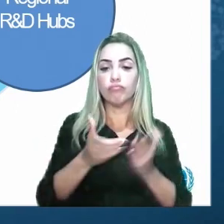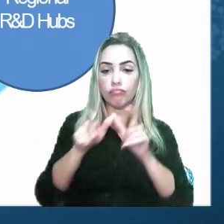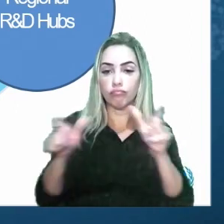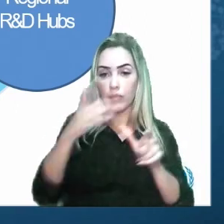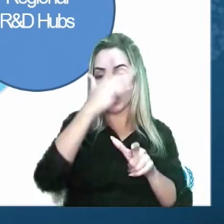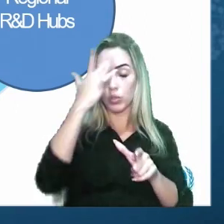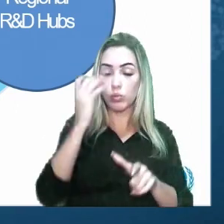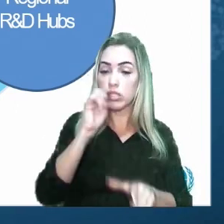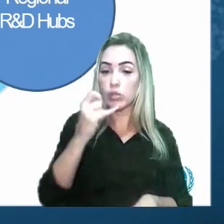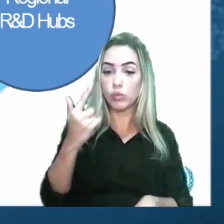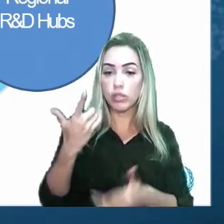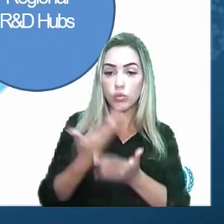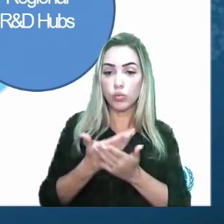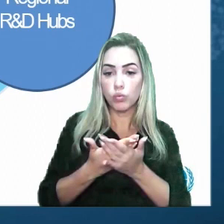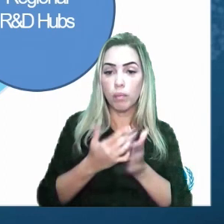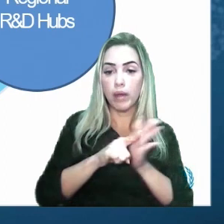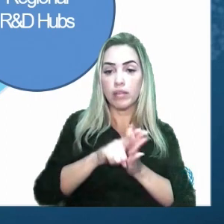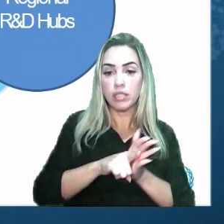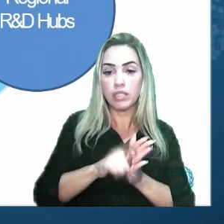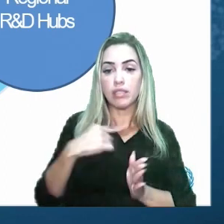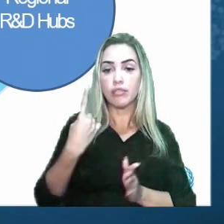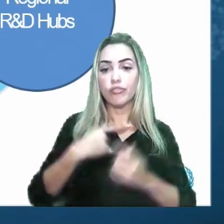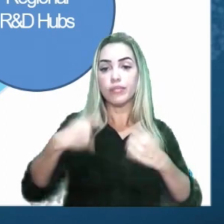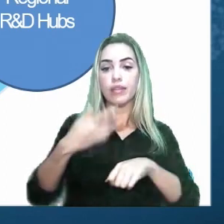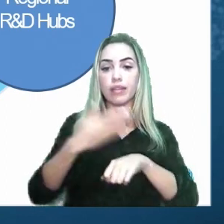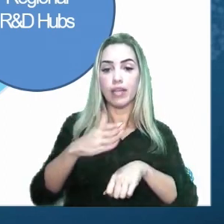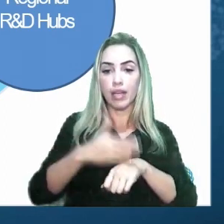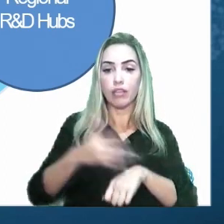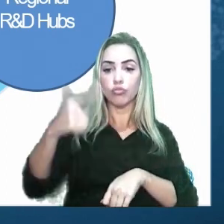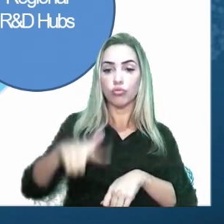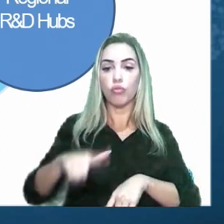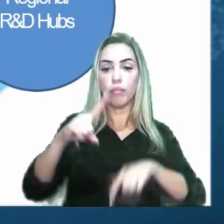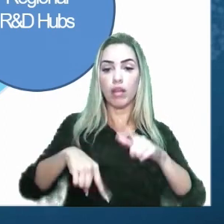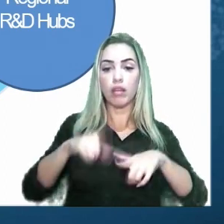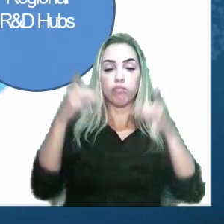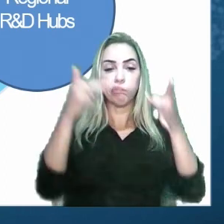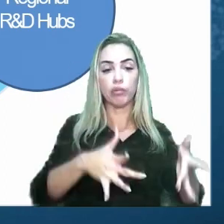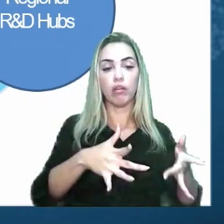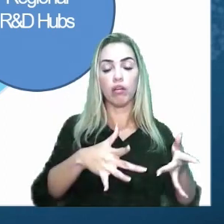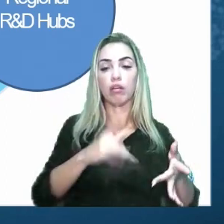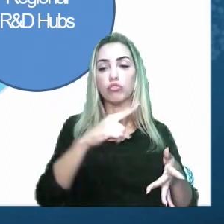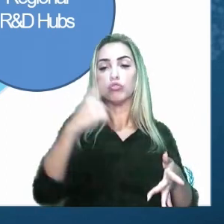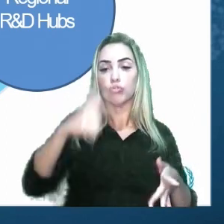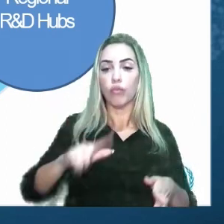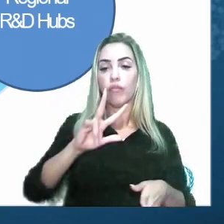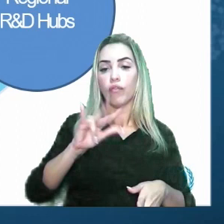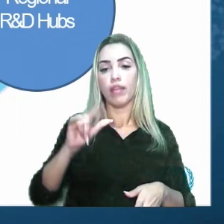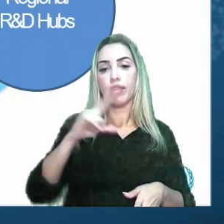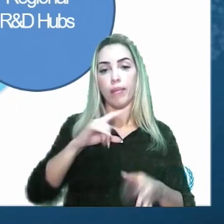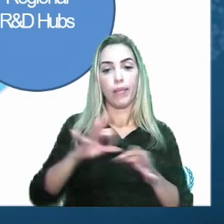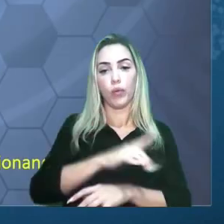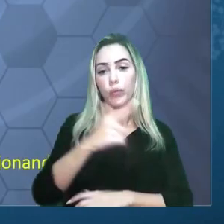tiverem estudos, e a gente vai ter que treinar novamente, os equipamentos vão ficar obsoletos e, novamente, nós não vamos estar